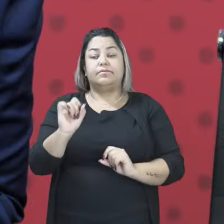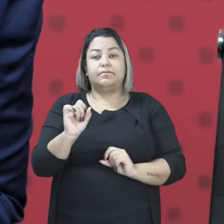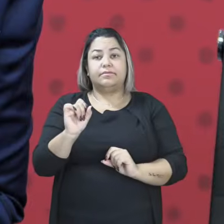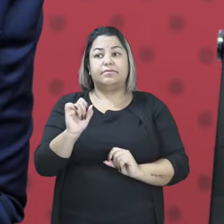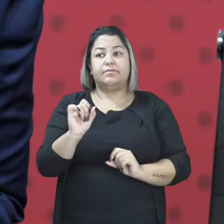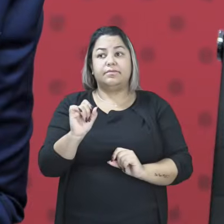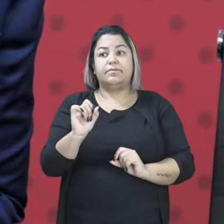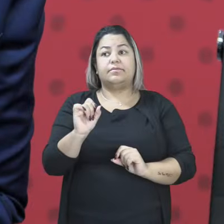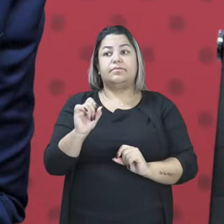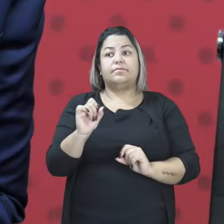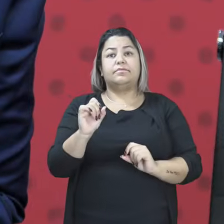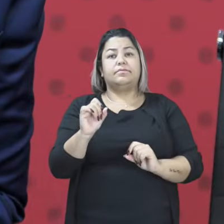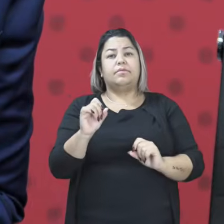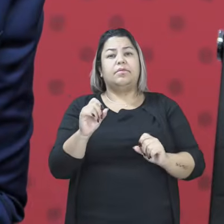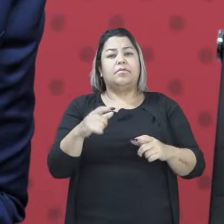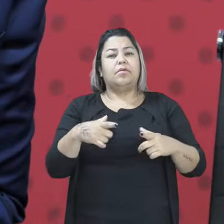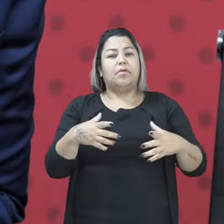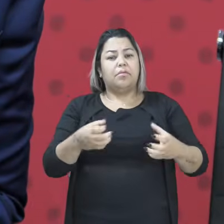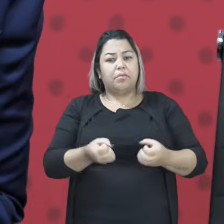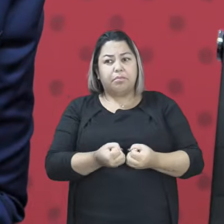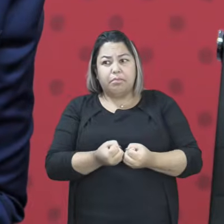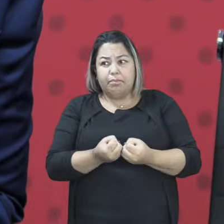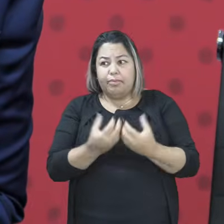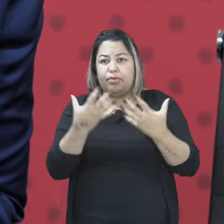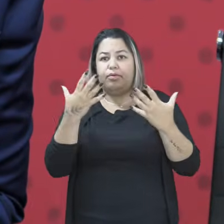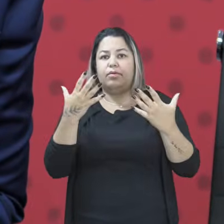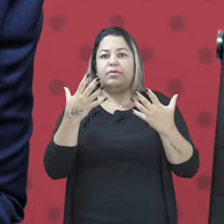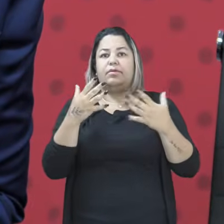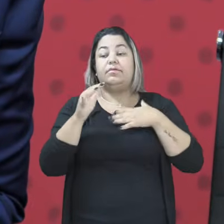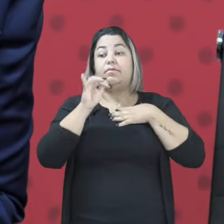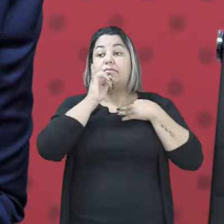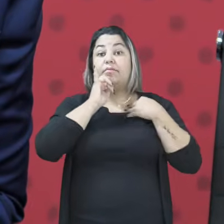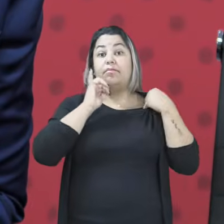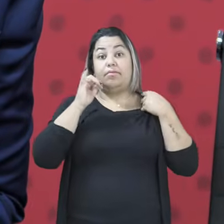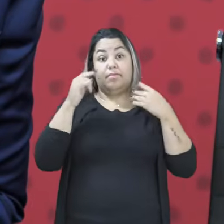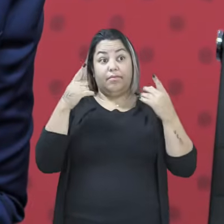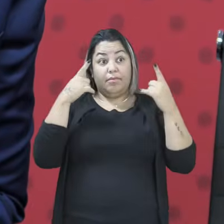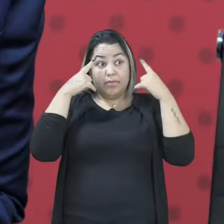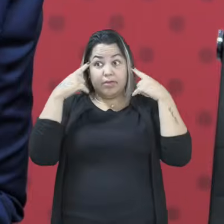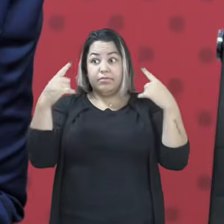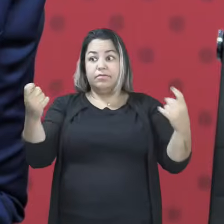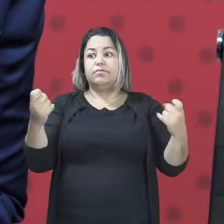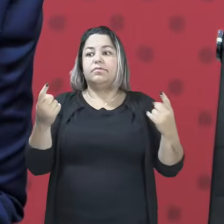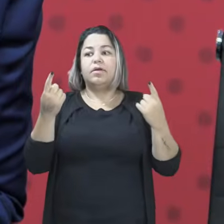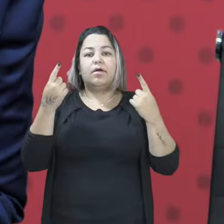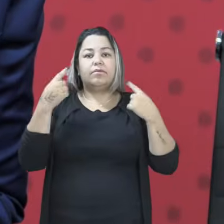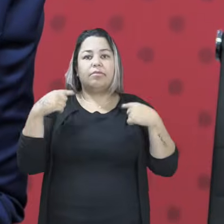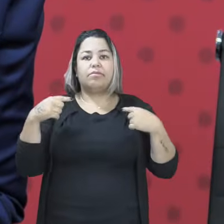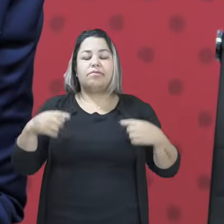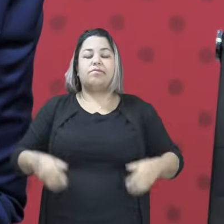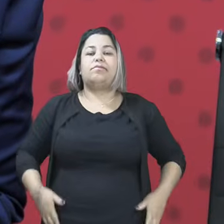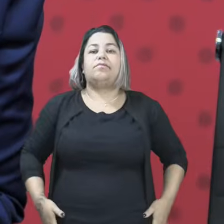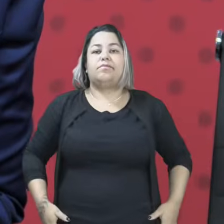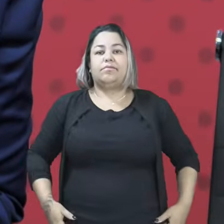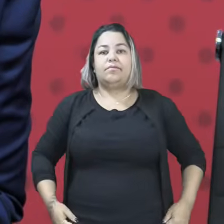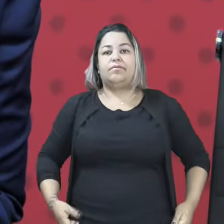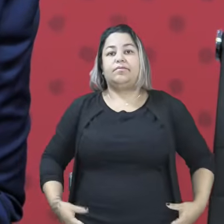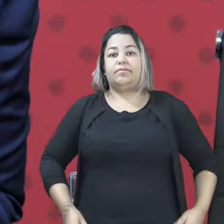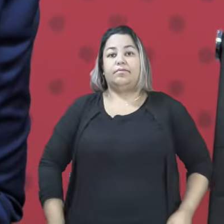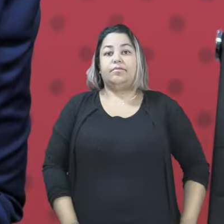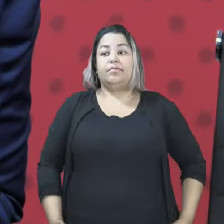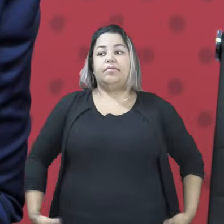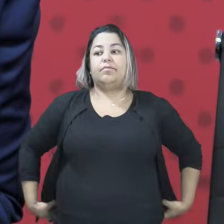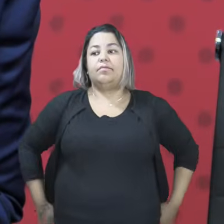um bombardeio, né, que claro que é uma violência física, mas aquilo que o governo Trump está fazendo é